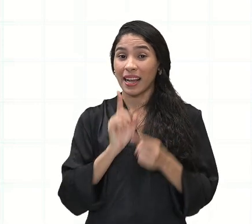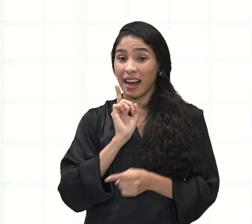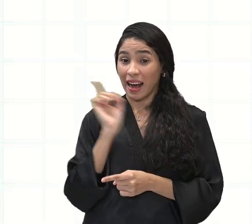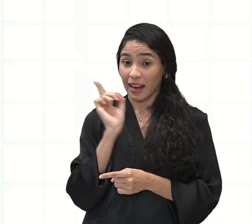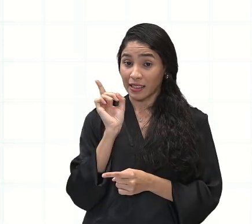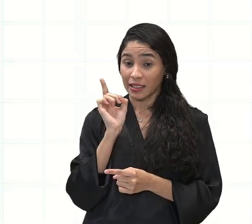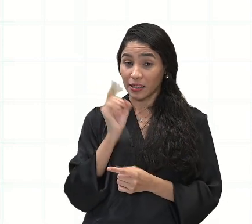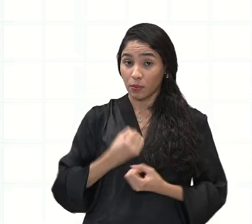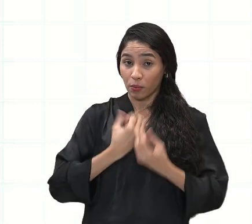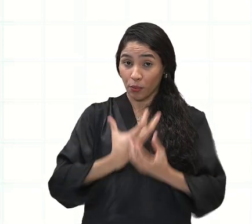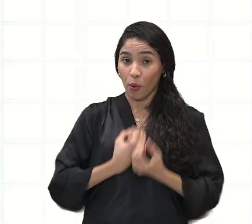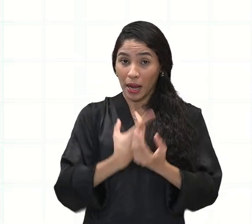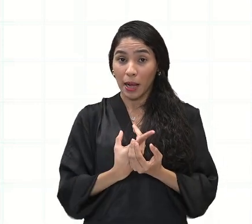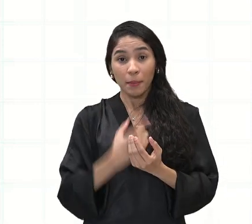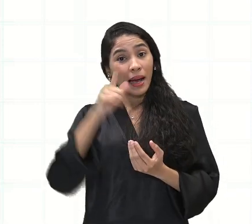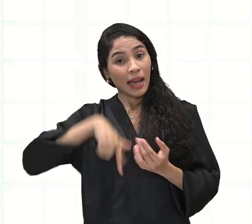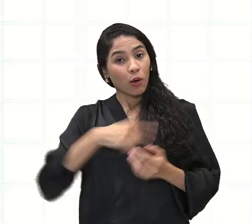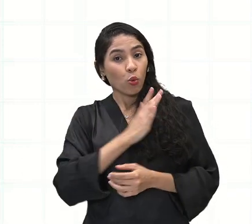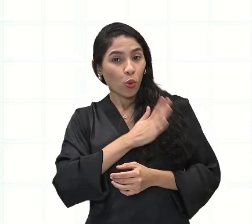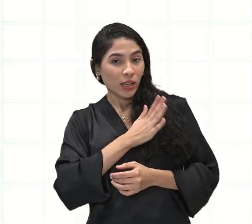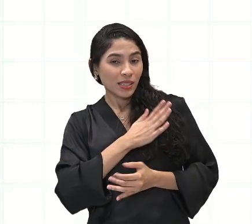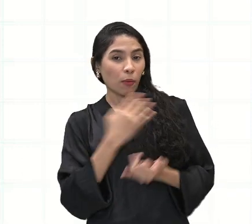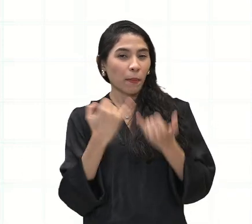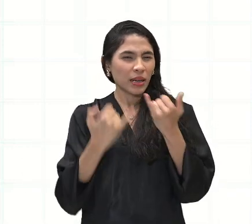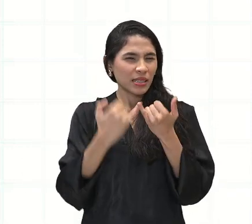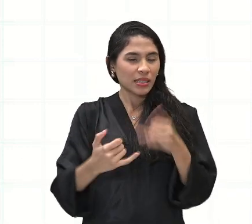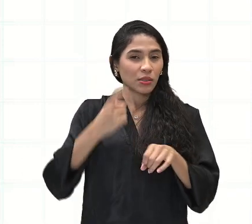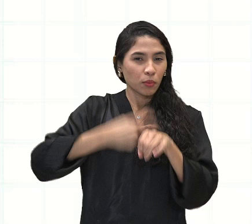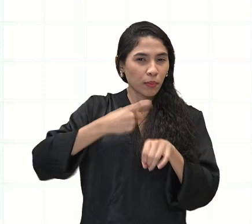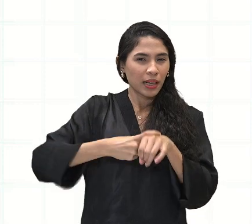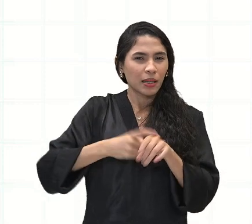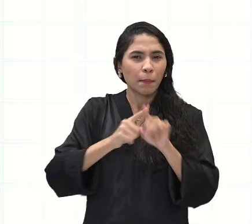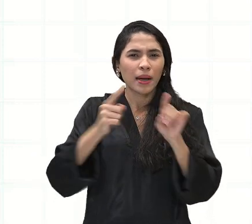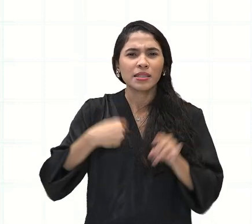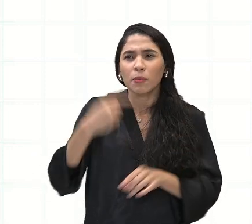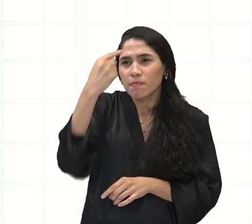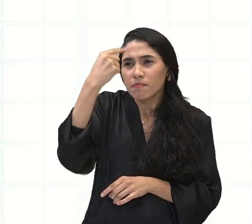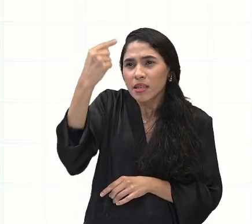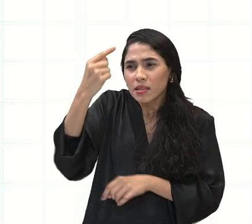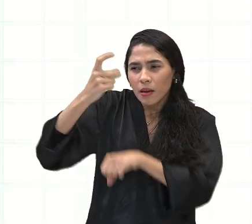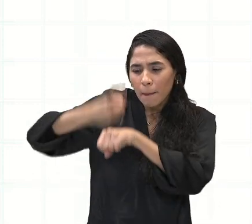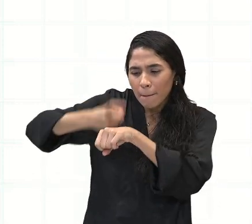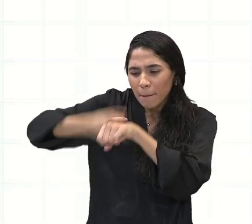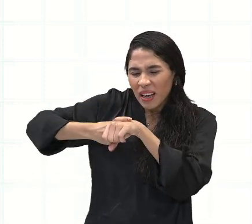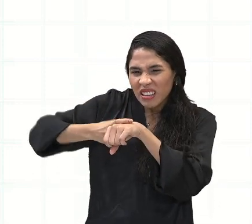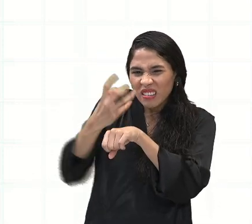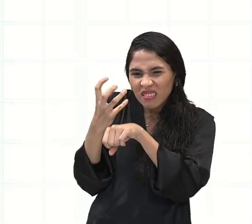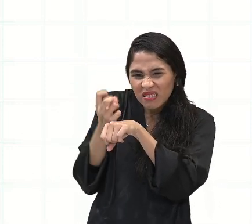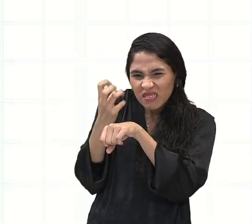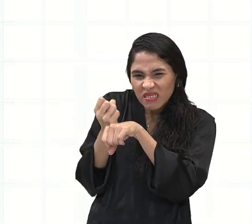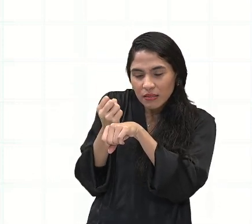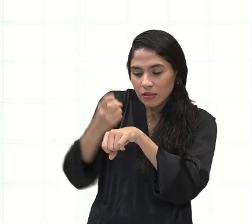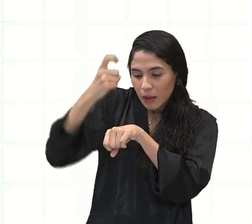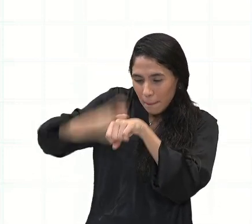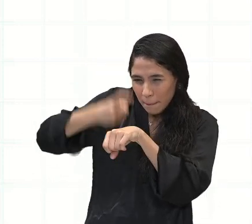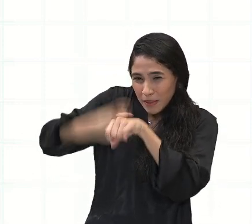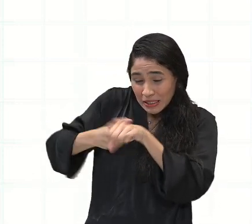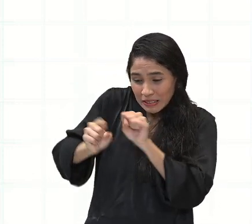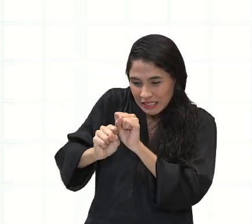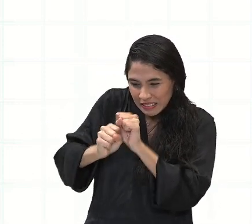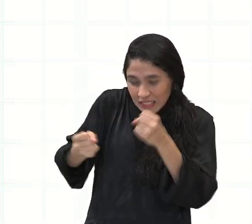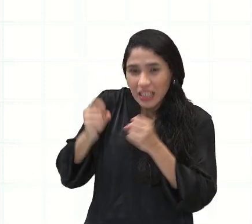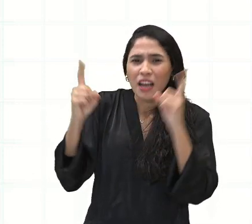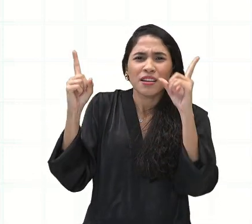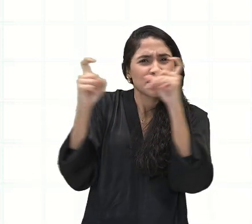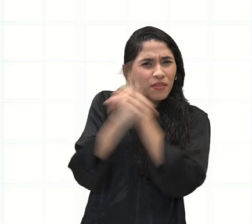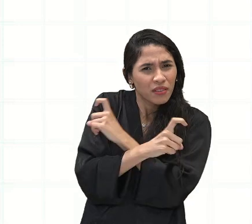pedra. E por que eu faço essa imagem? O que é aquela pedra? É aquele elemento rígido, que é difícil de quebrar,